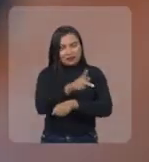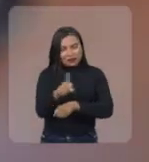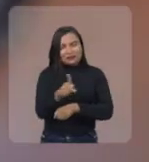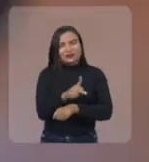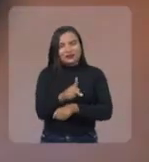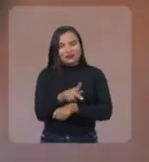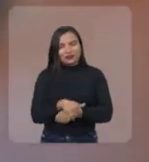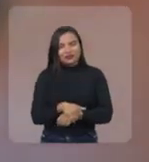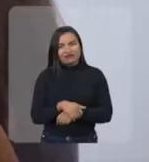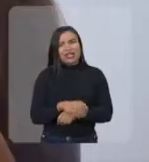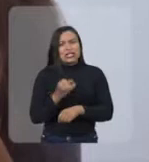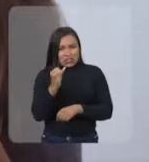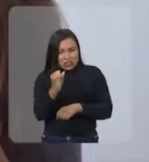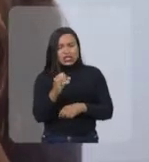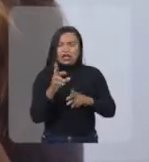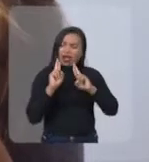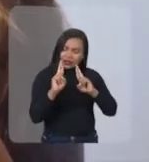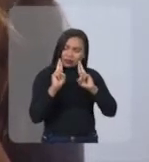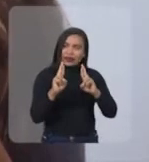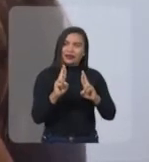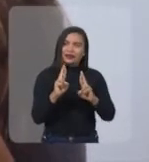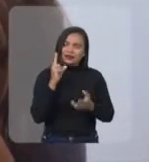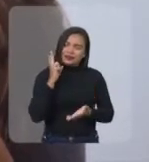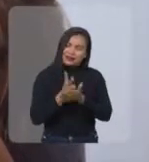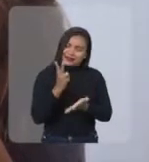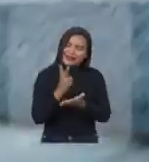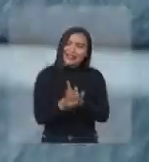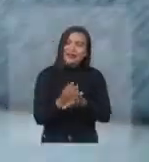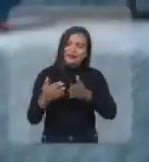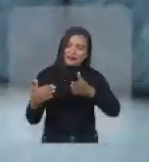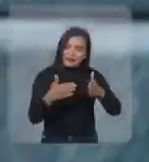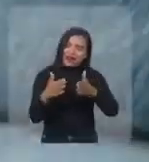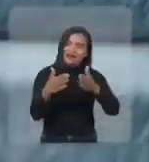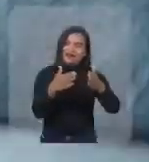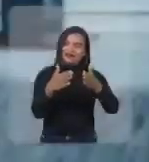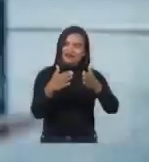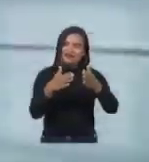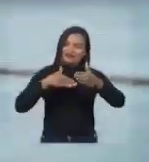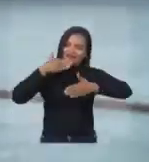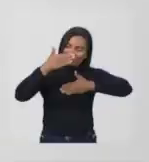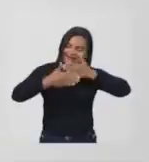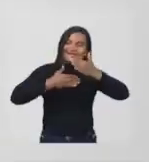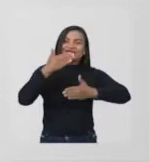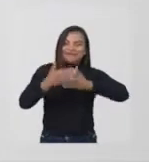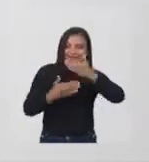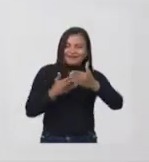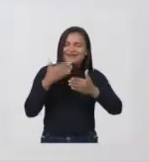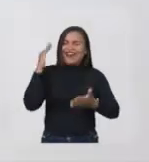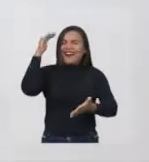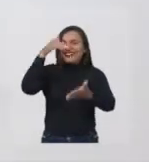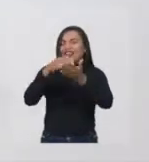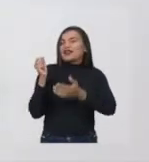Enquanto houver esperança, sempre haverá um caminho, degrau por degrau, até o topo da